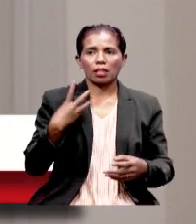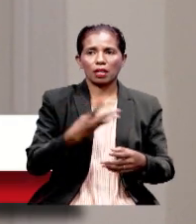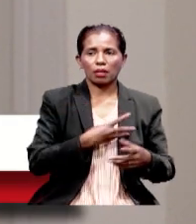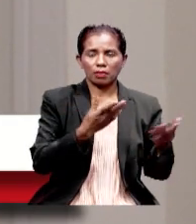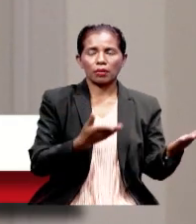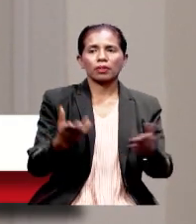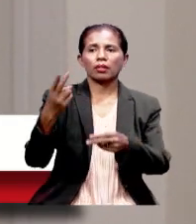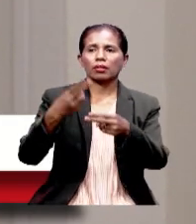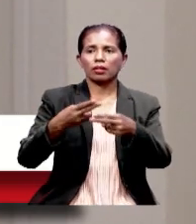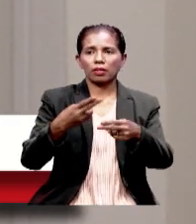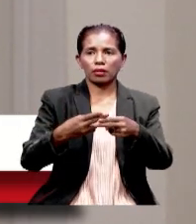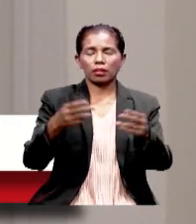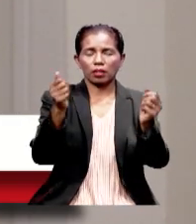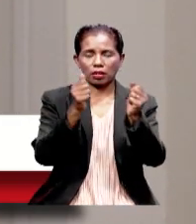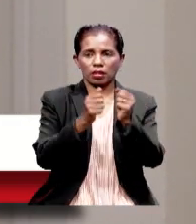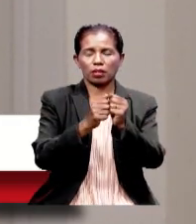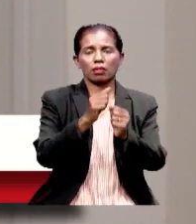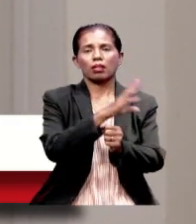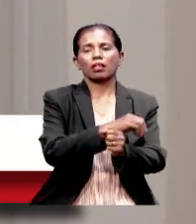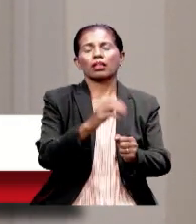nara 158 pessoas